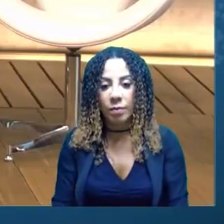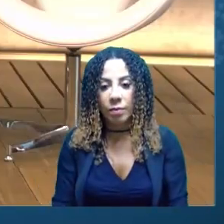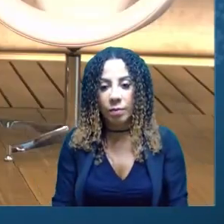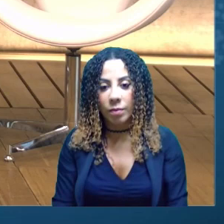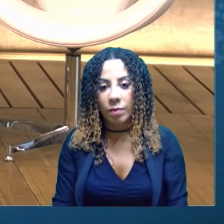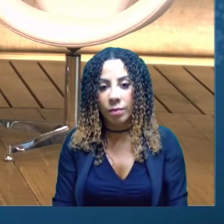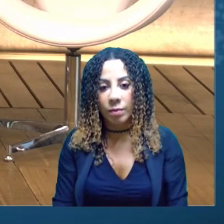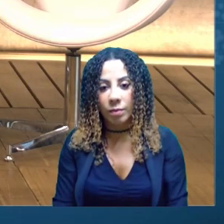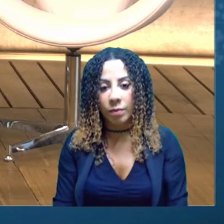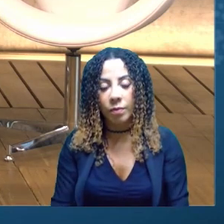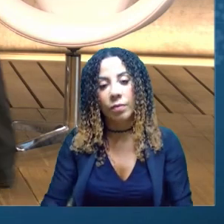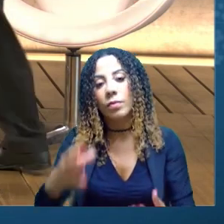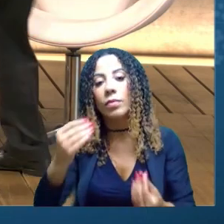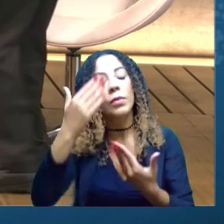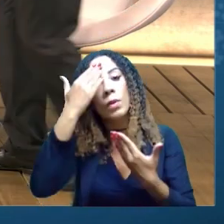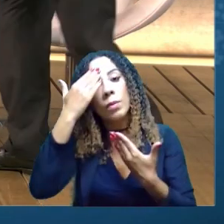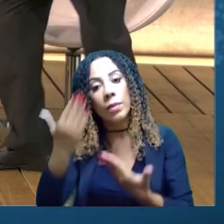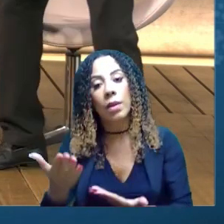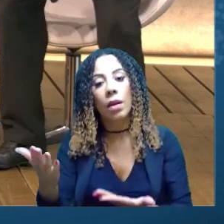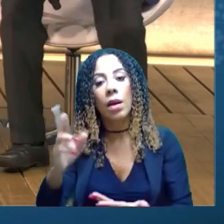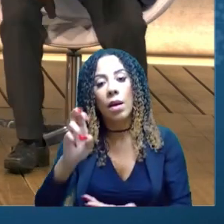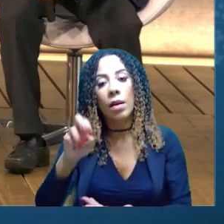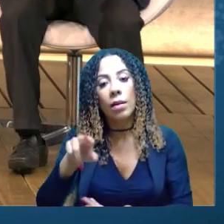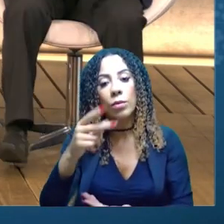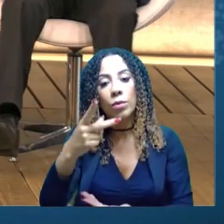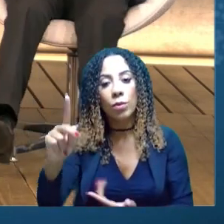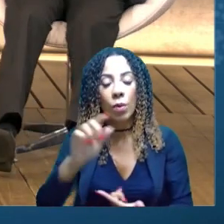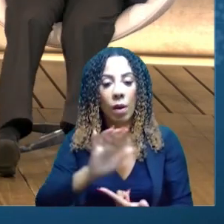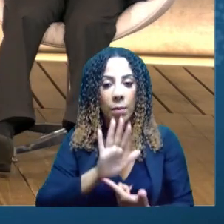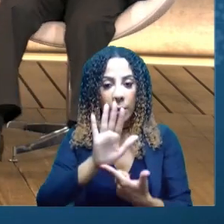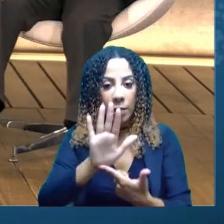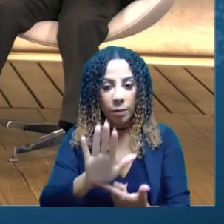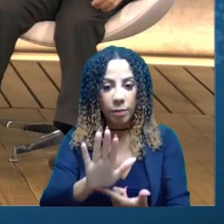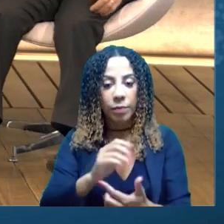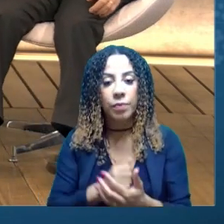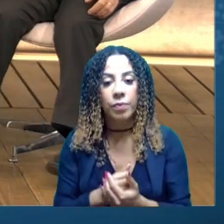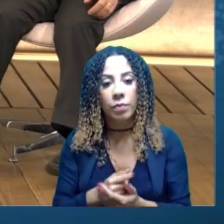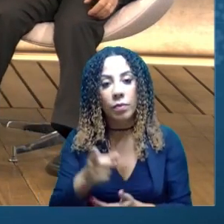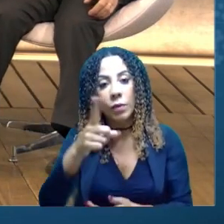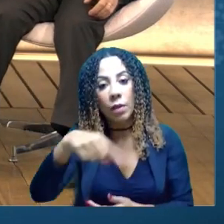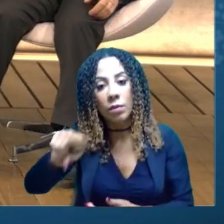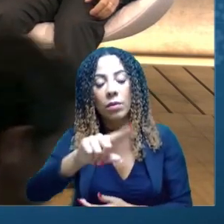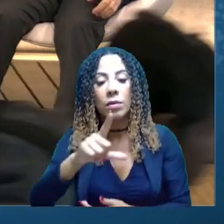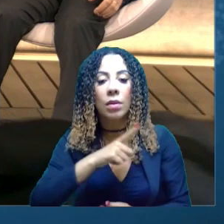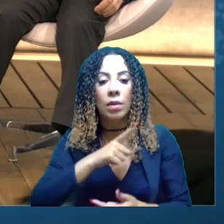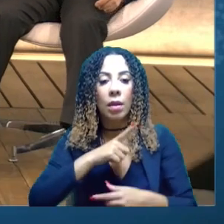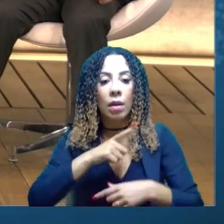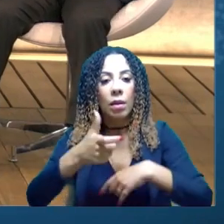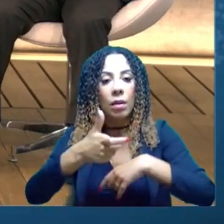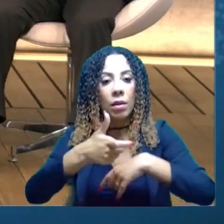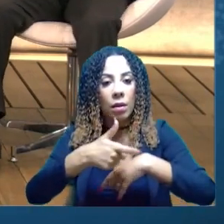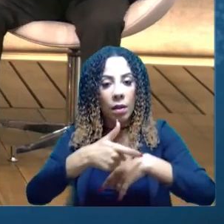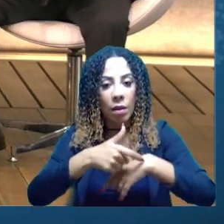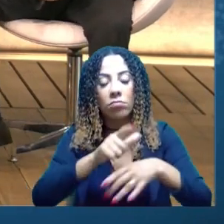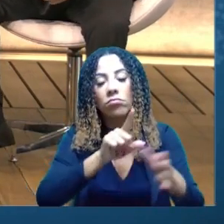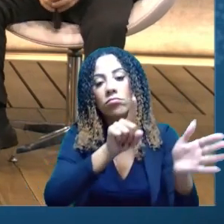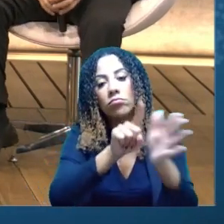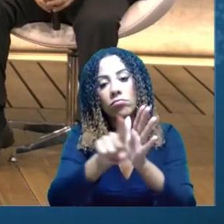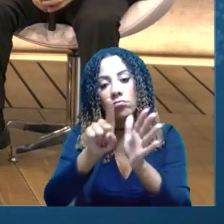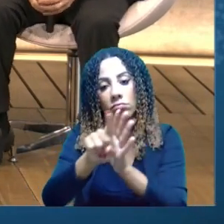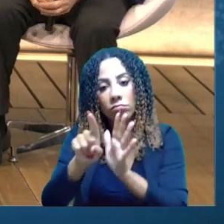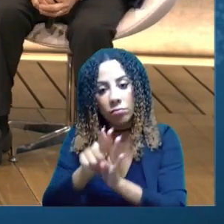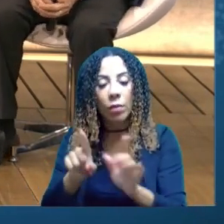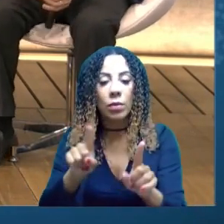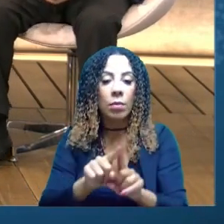Muito obrigado, Reno, pela sua apresentação. Vocês têm tempo para perguntas e